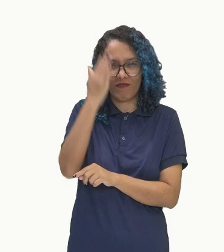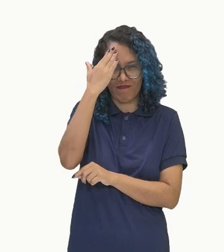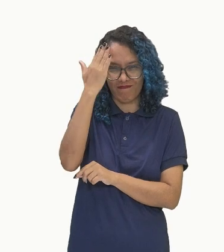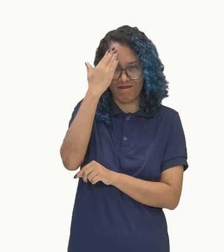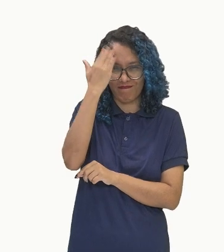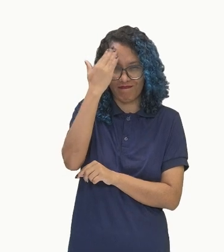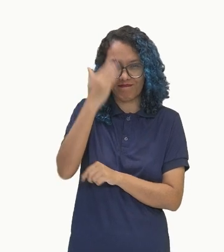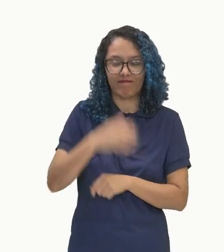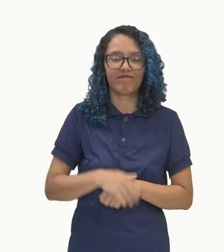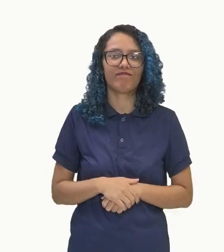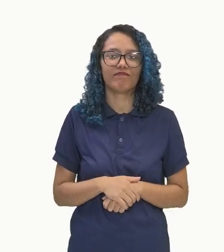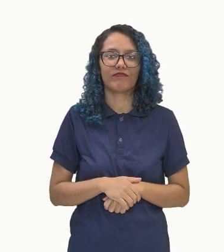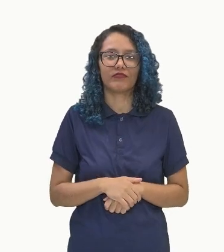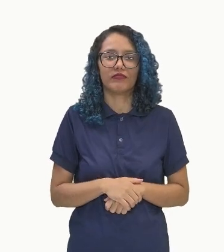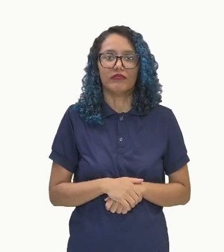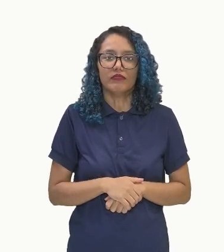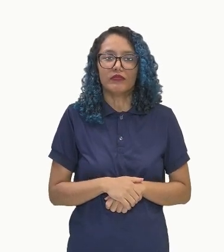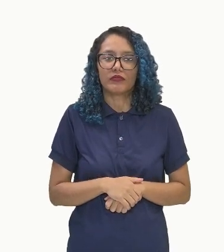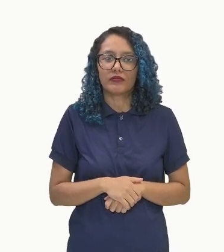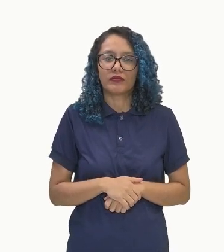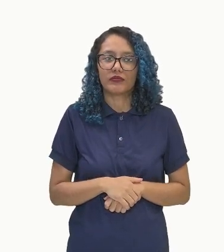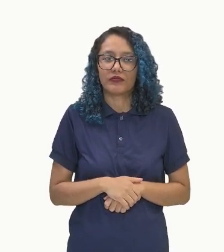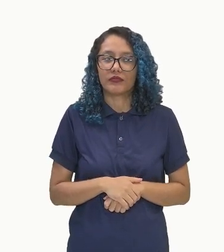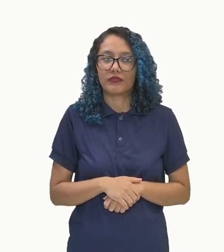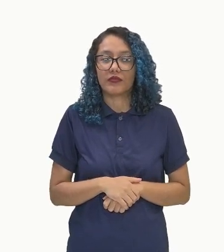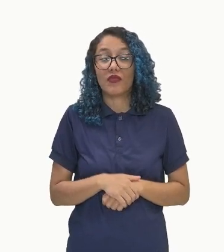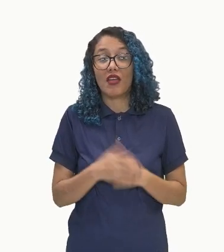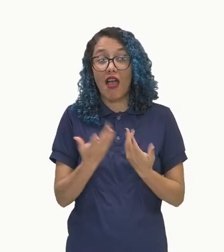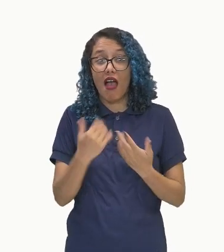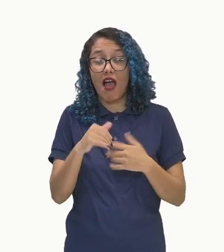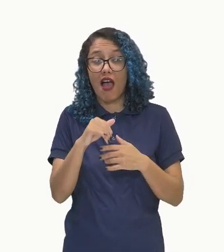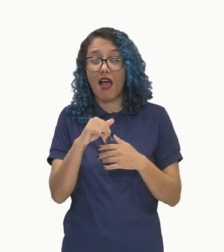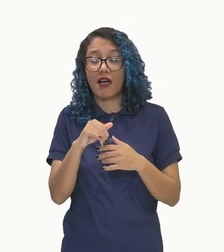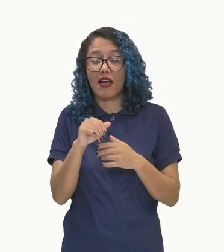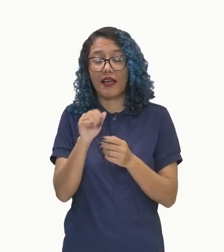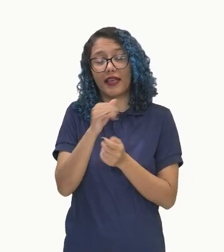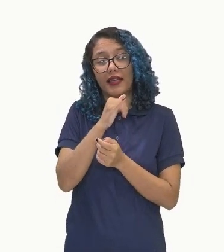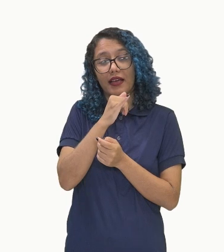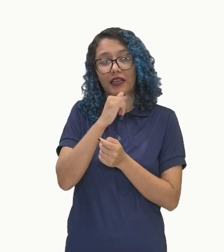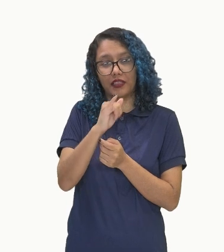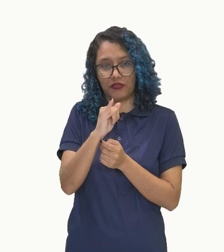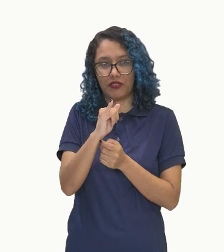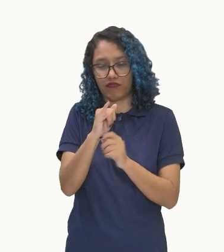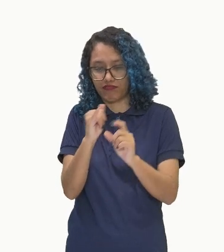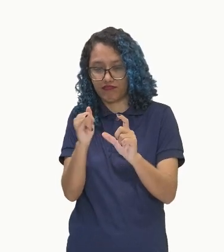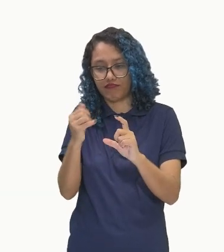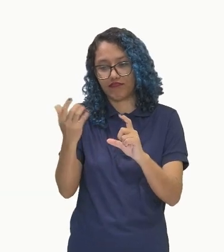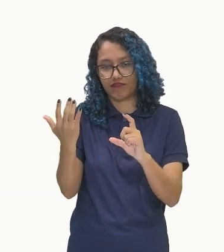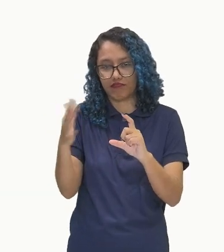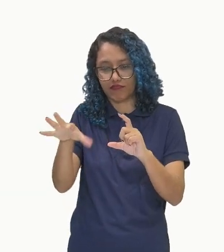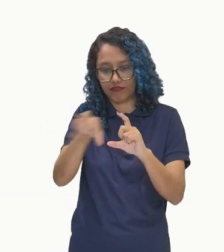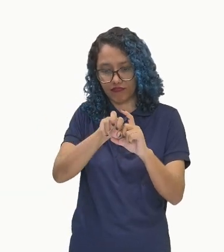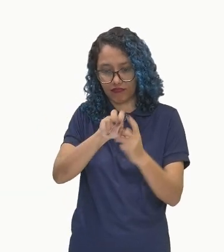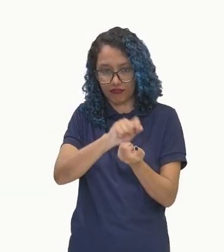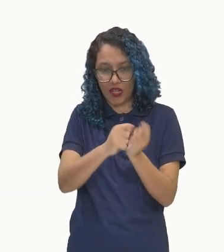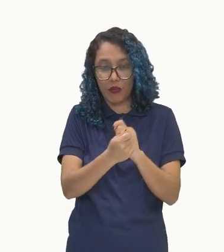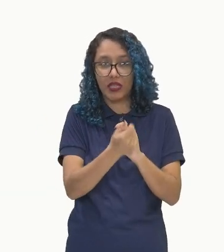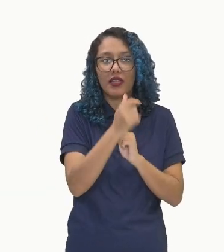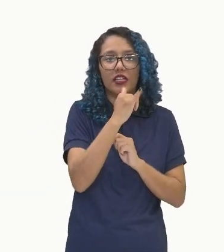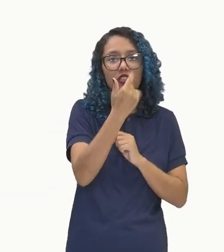de energia em energia elétrica. Aí, quando se fala em receptores